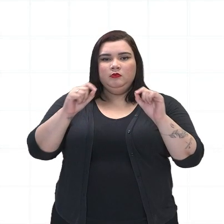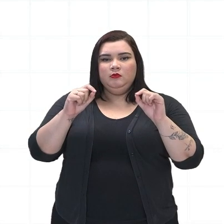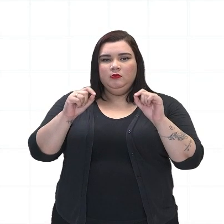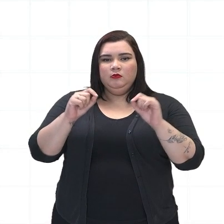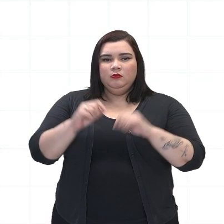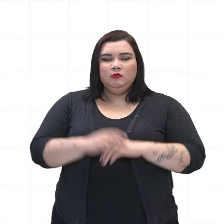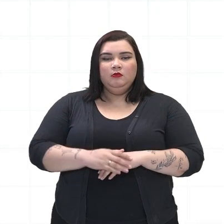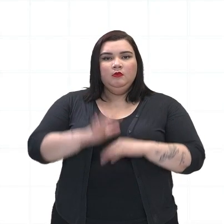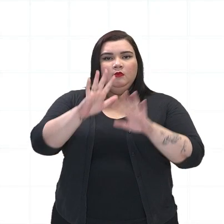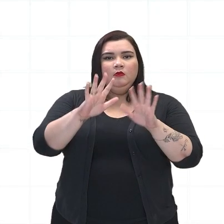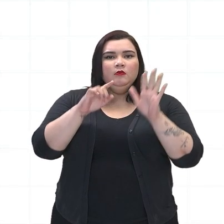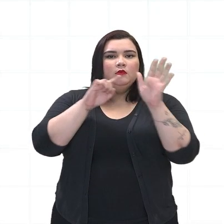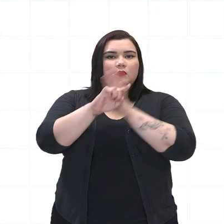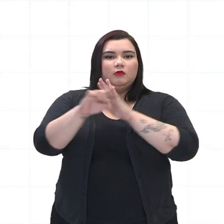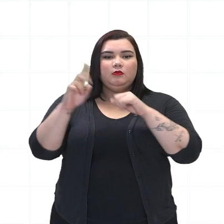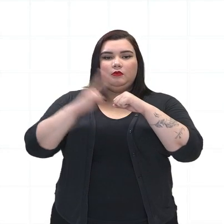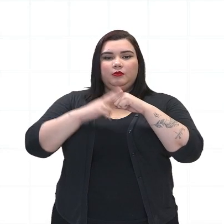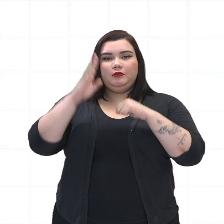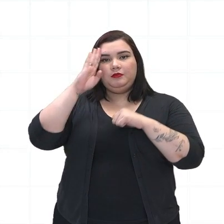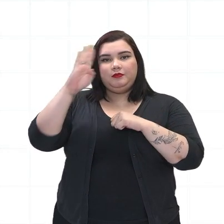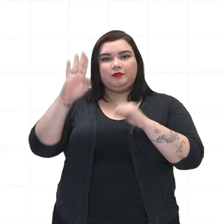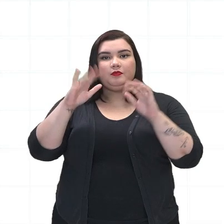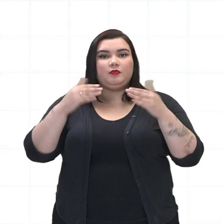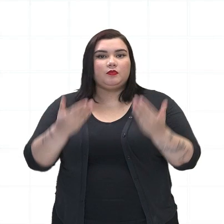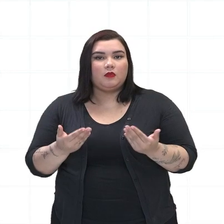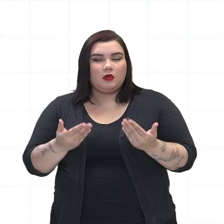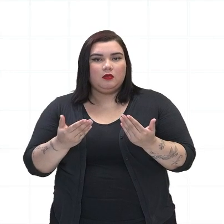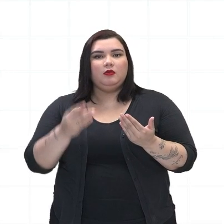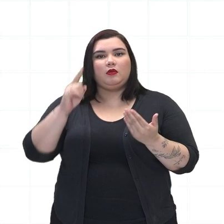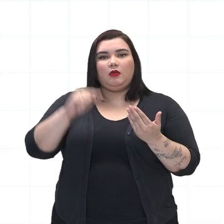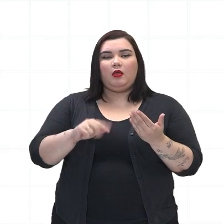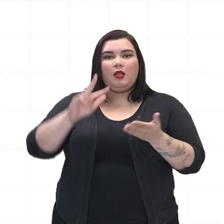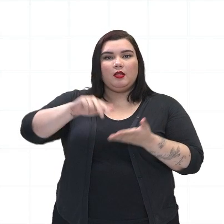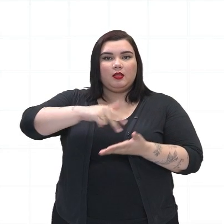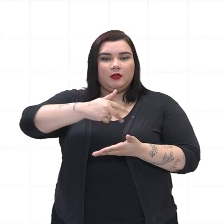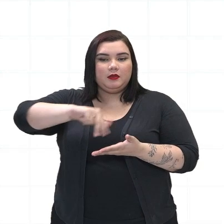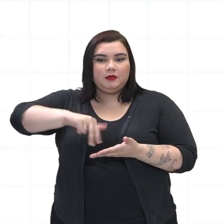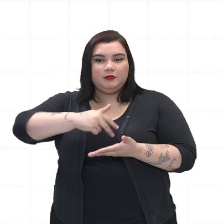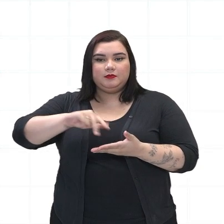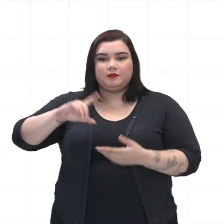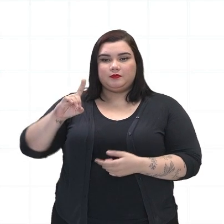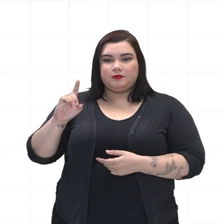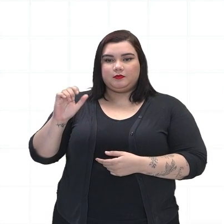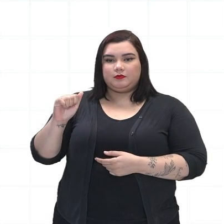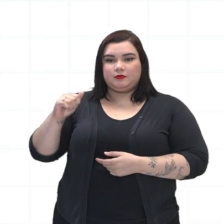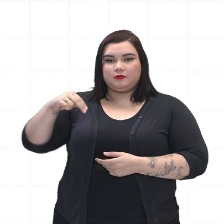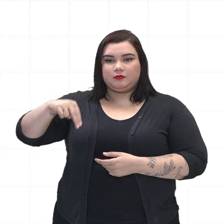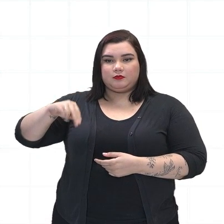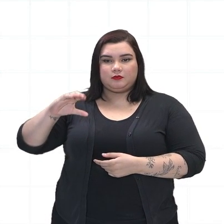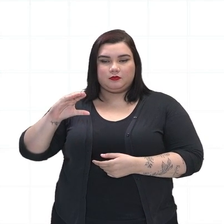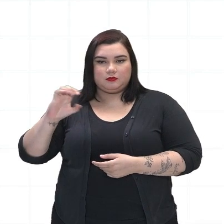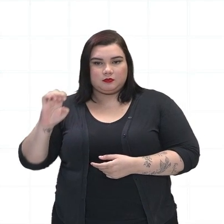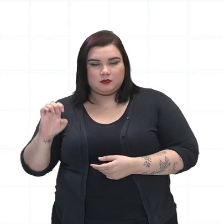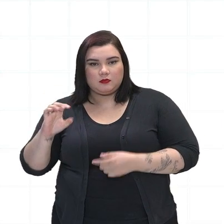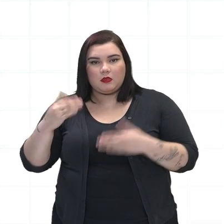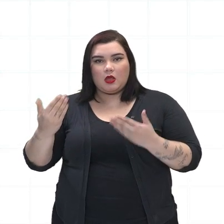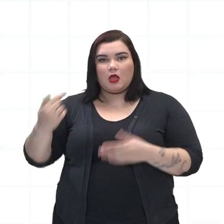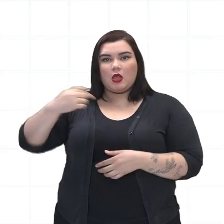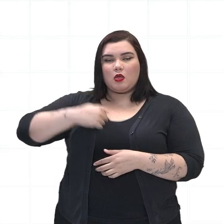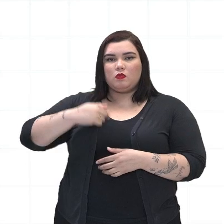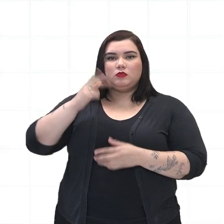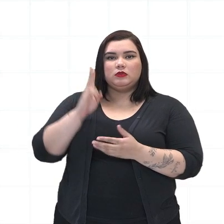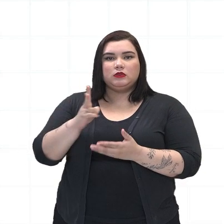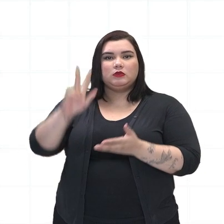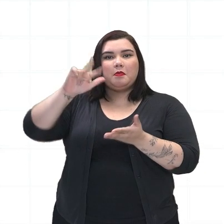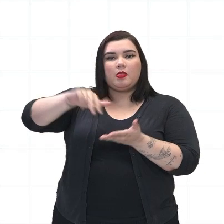verbo principal da frase? Dançar. É essa ação aí que você está dizendo que você sempre faz, né? Eu sempre danço balé.